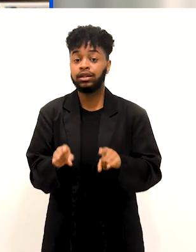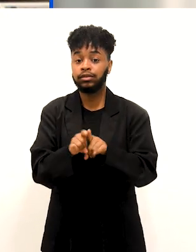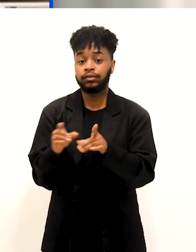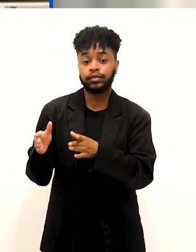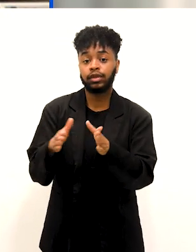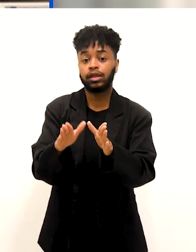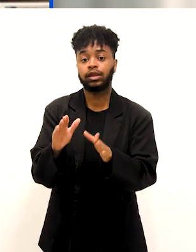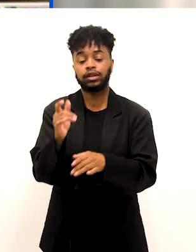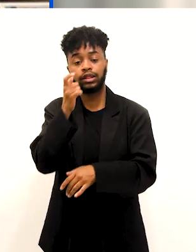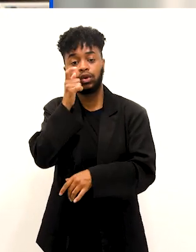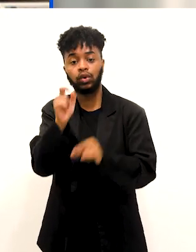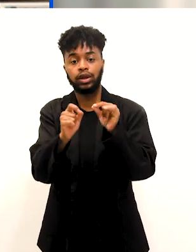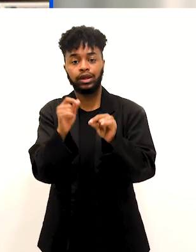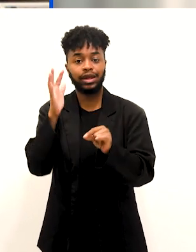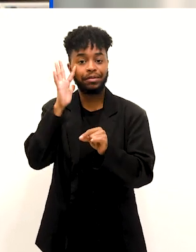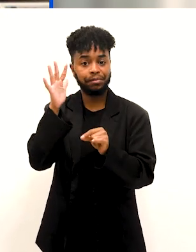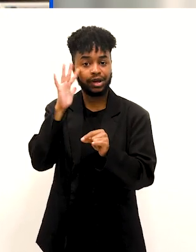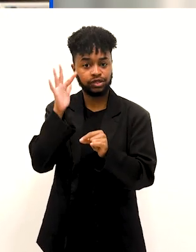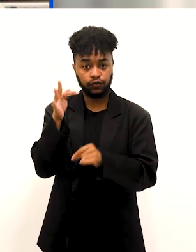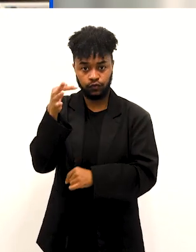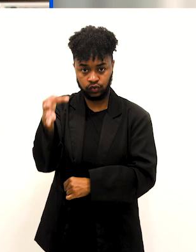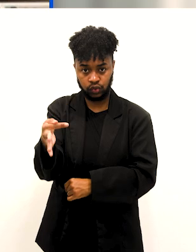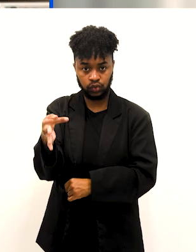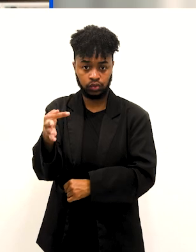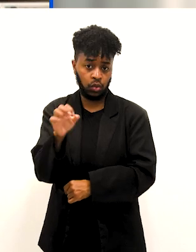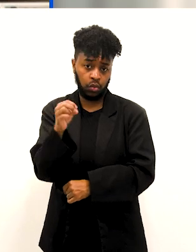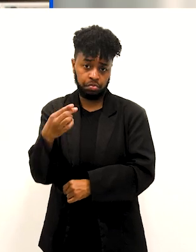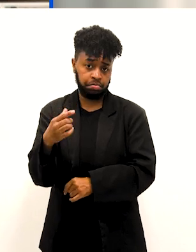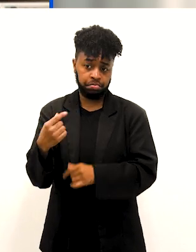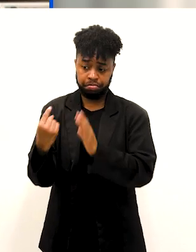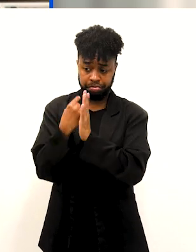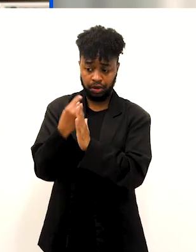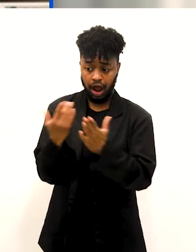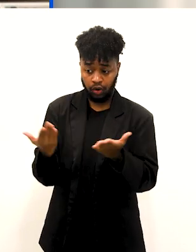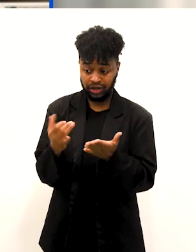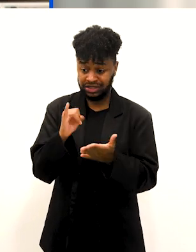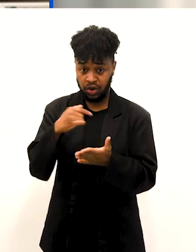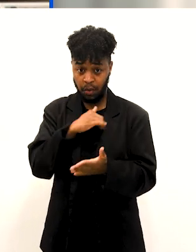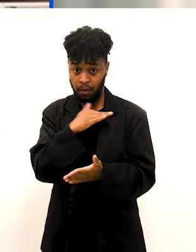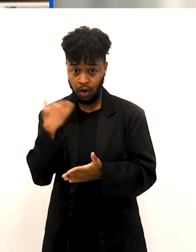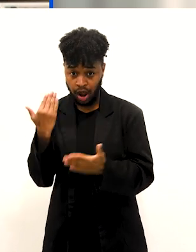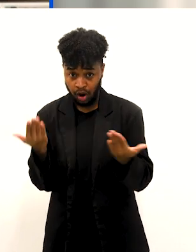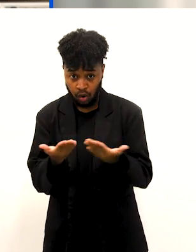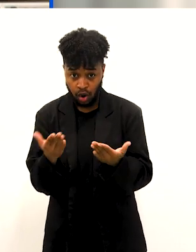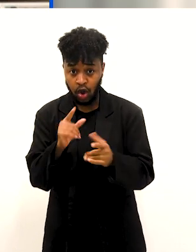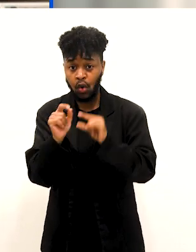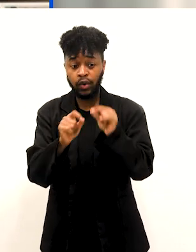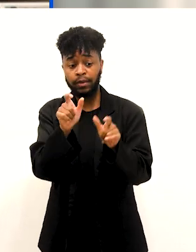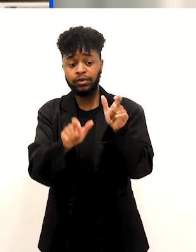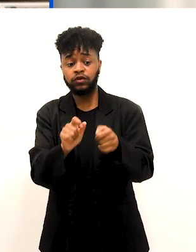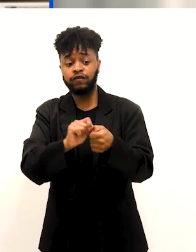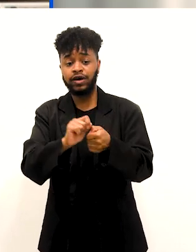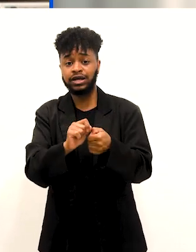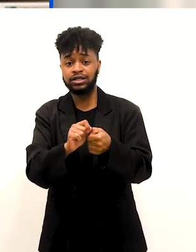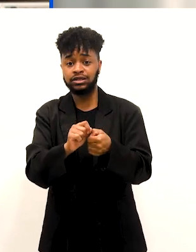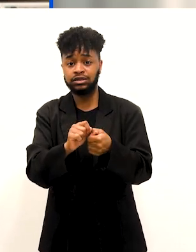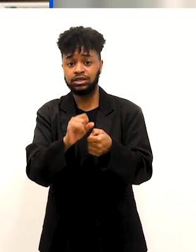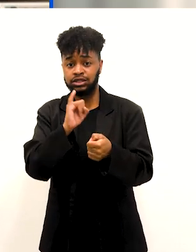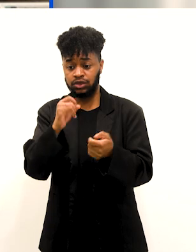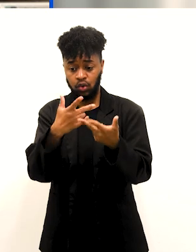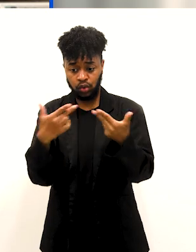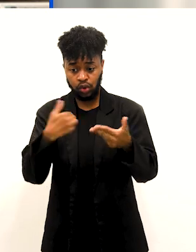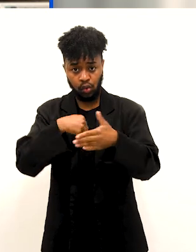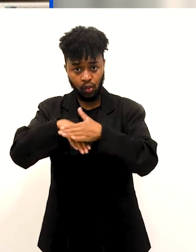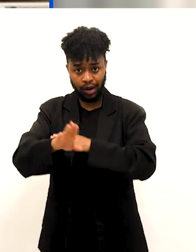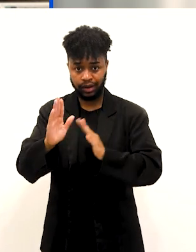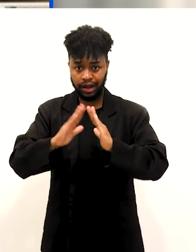caminho interessante é você se imaginar em algum momento futuro, ou se perguntar agora, se eu morresse nesse momento, o que fariam com essas coisas que eu entesouro,